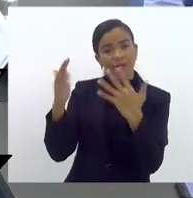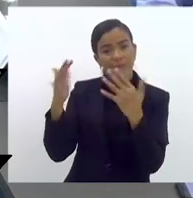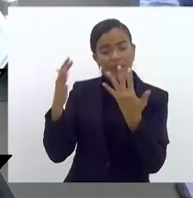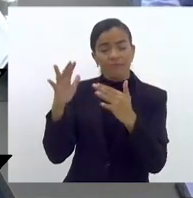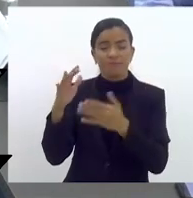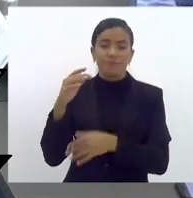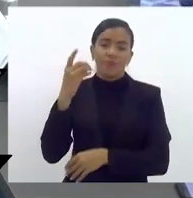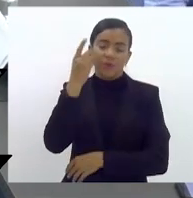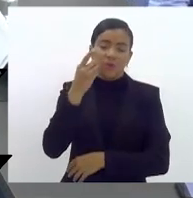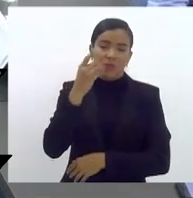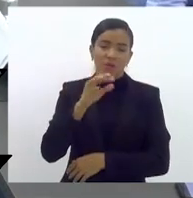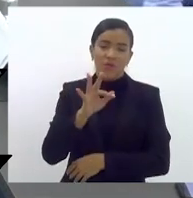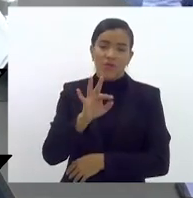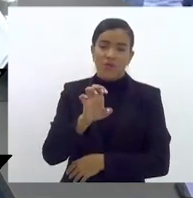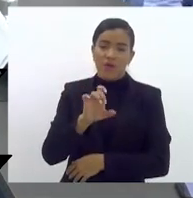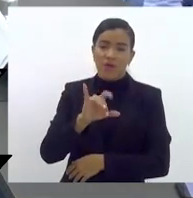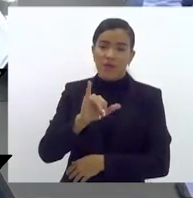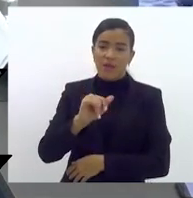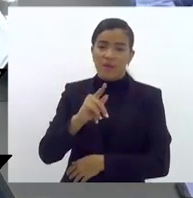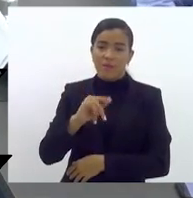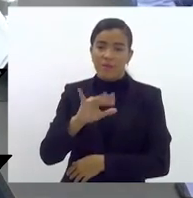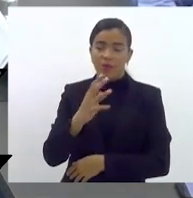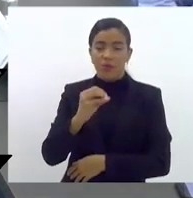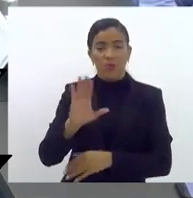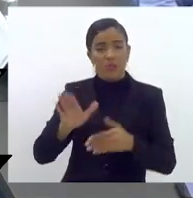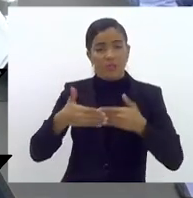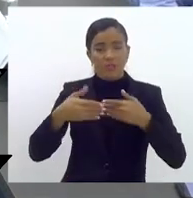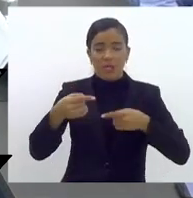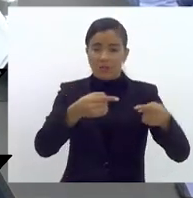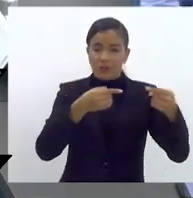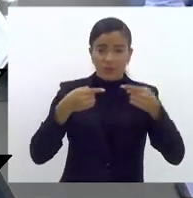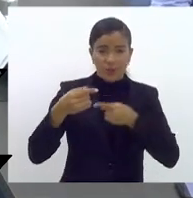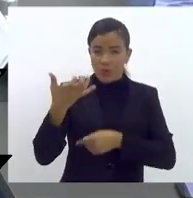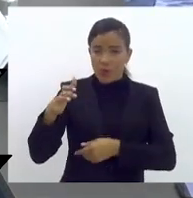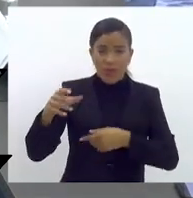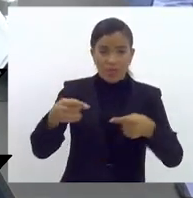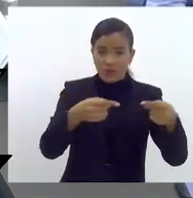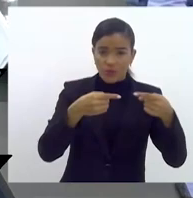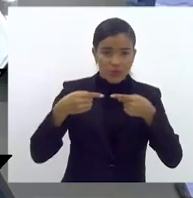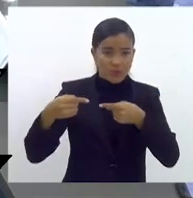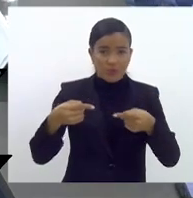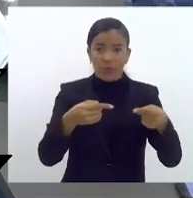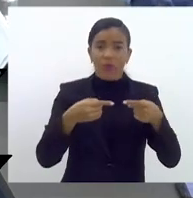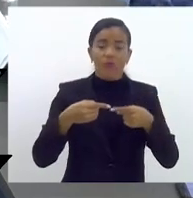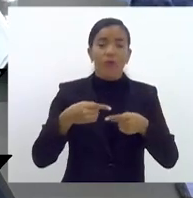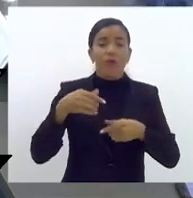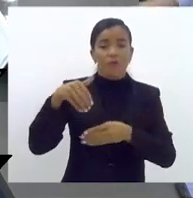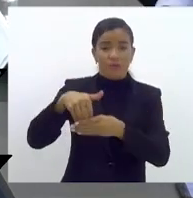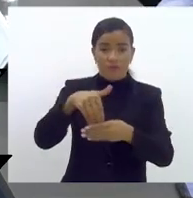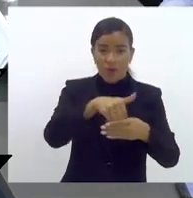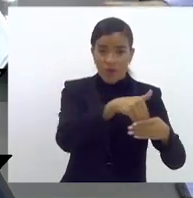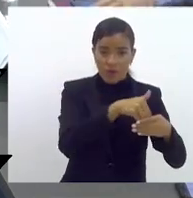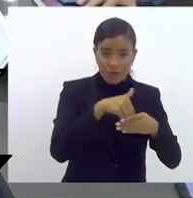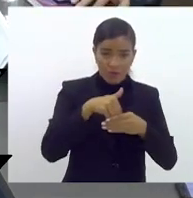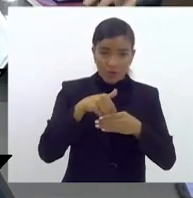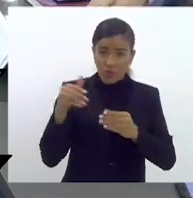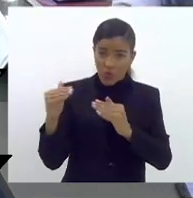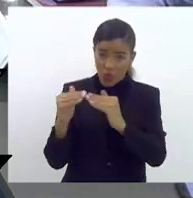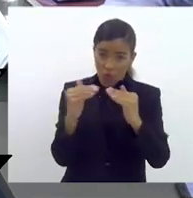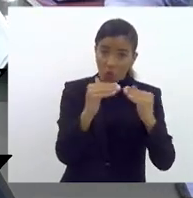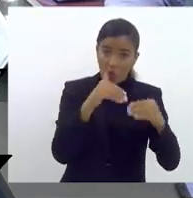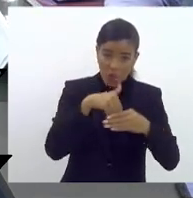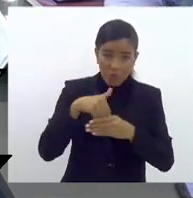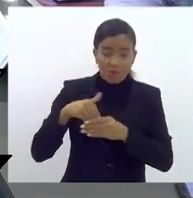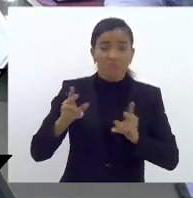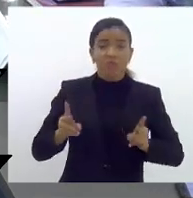iniciativa Parabéns encerrado a discussão não havendo o que querem discutir encerrada a discussão em votação senhores